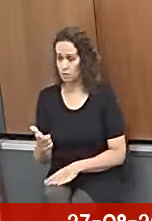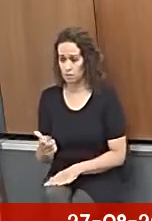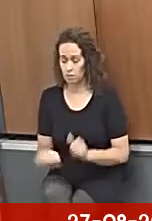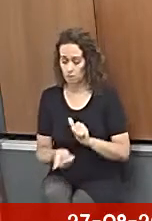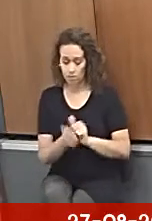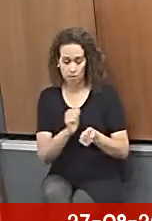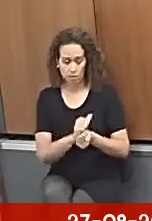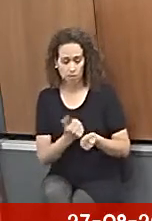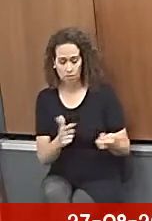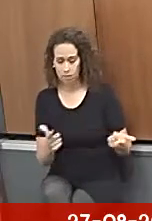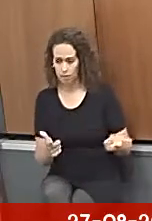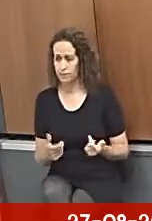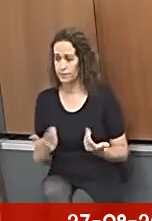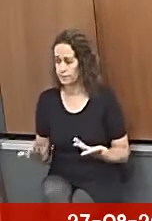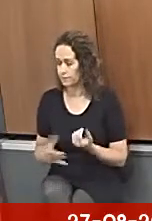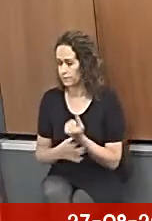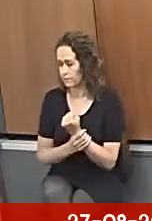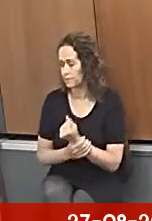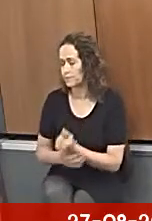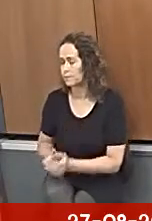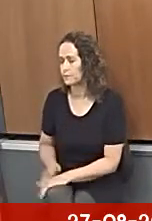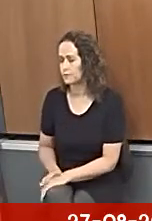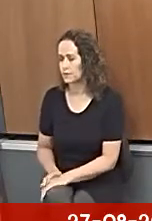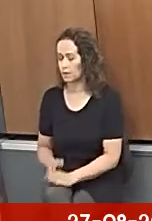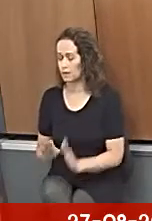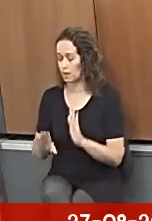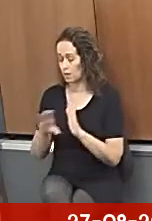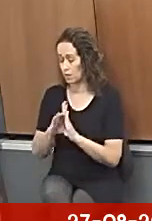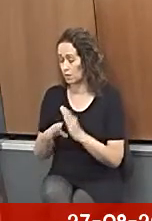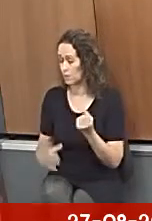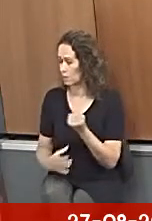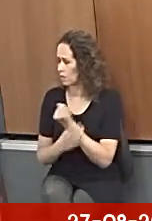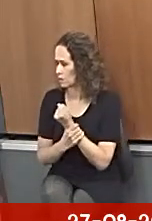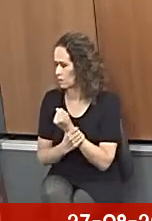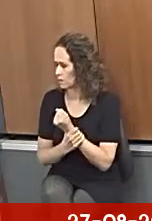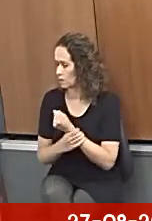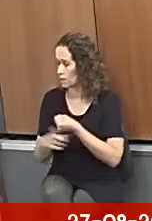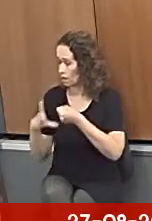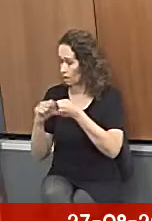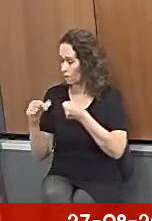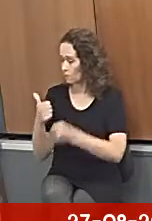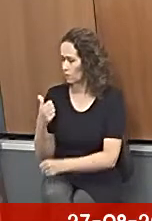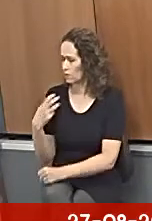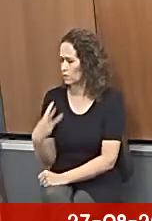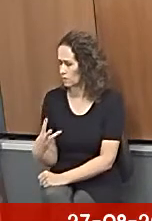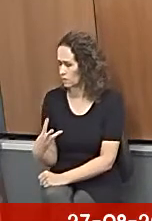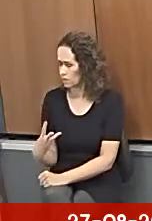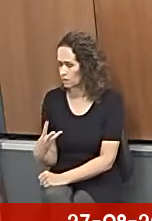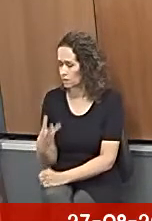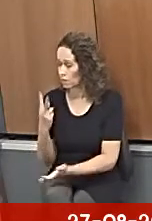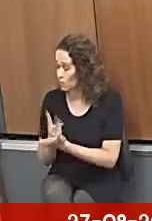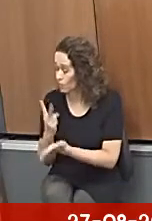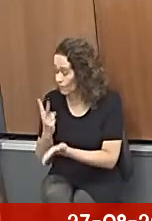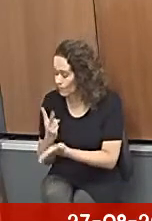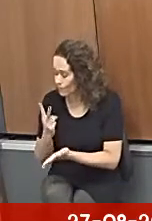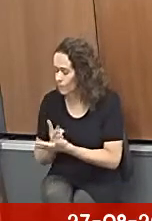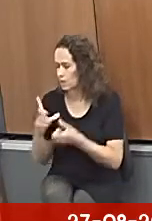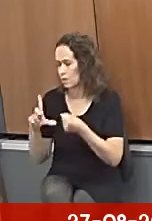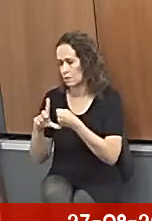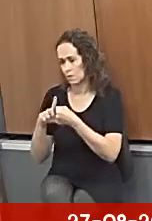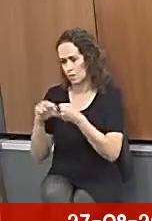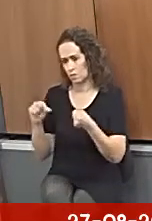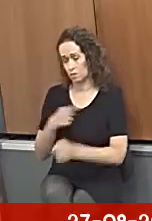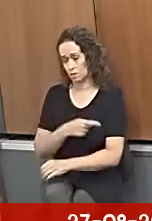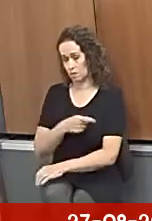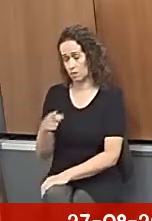de segurança vamos lá o capítulo da segurança artigo 13 no mesmo artigo gente quem é